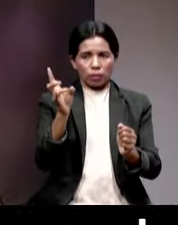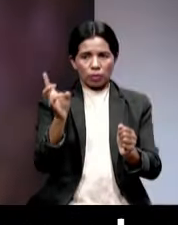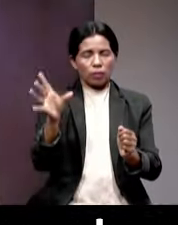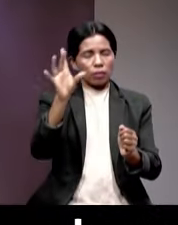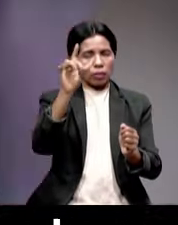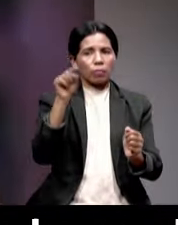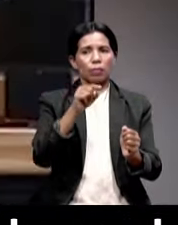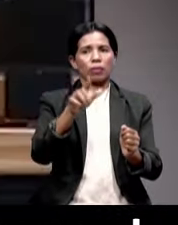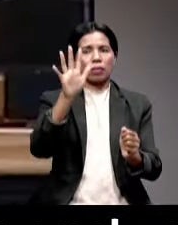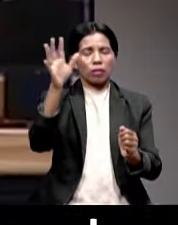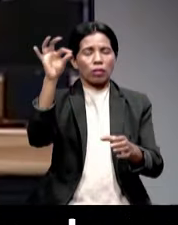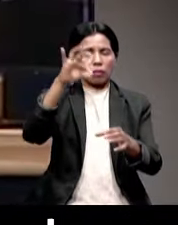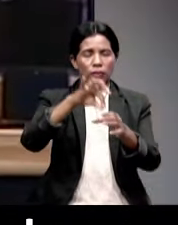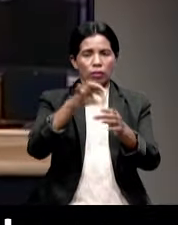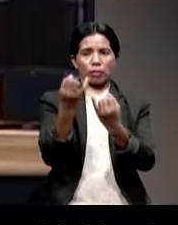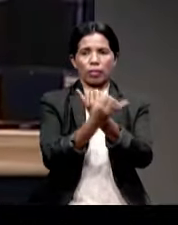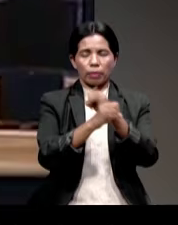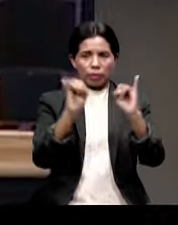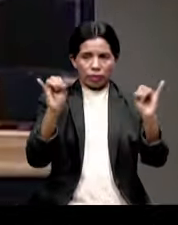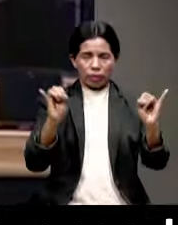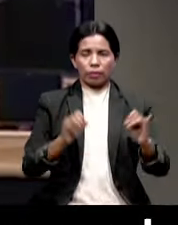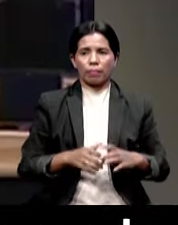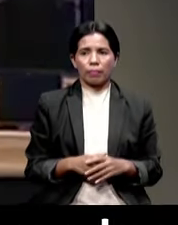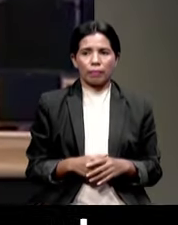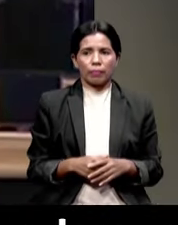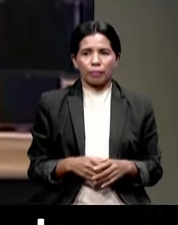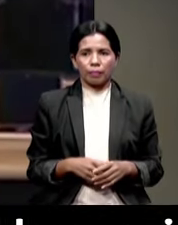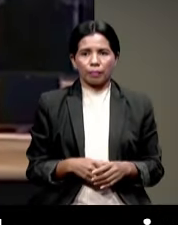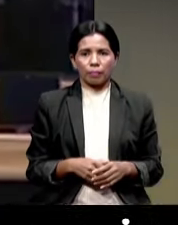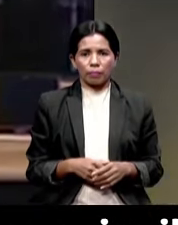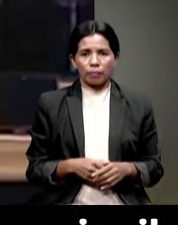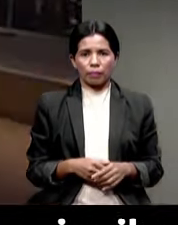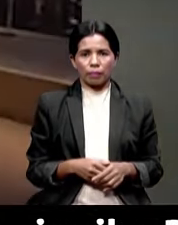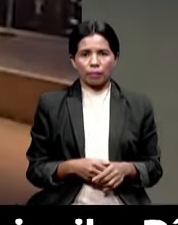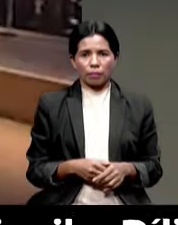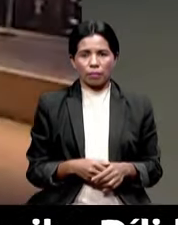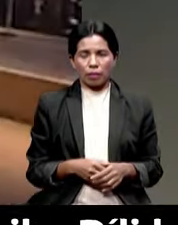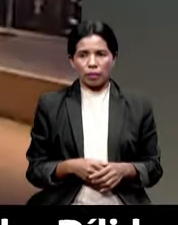pontu lima mak vota ba ukun rasikan. Agustino da Costa, Mateus Romario, Ziemen.